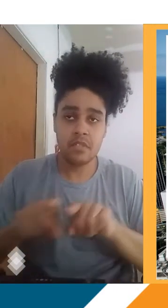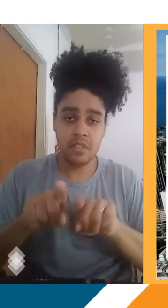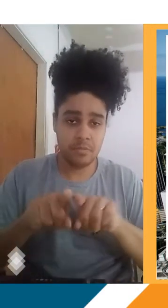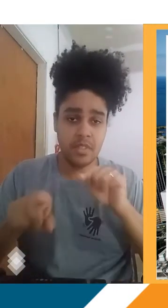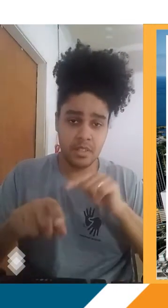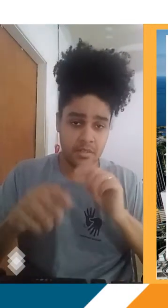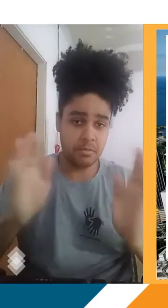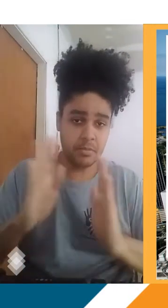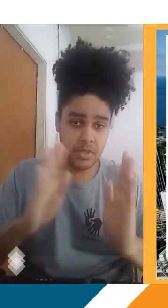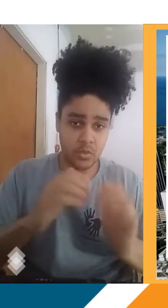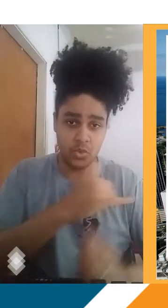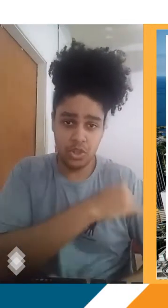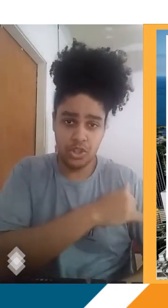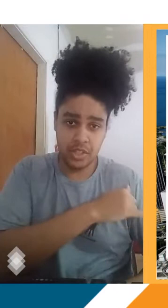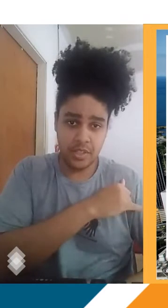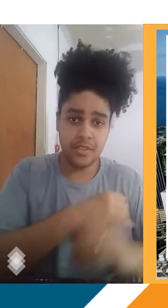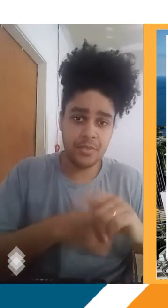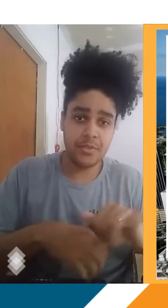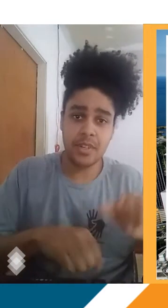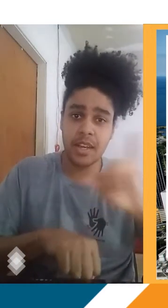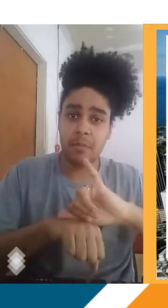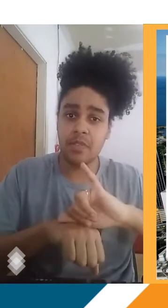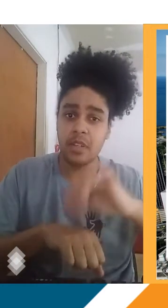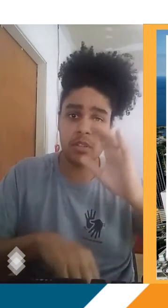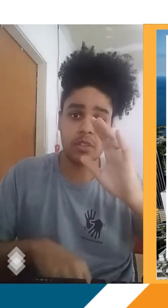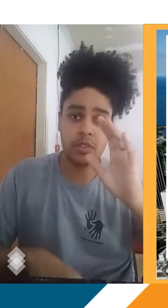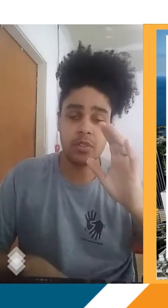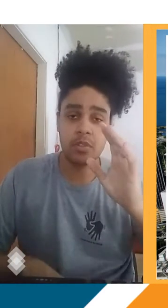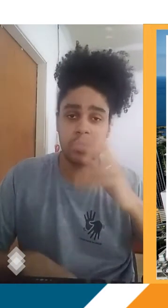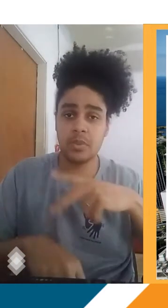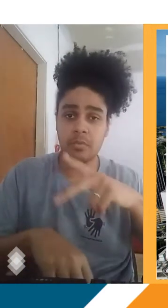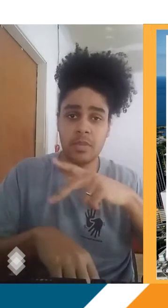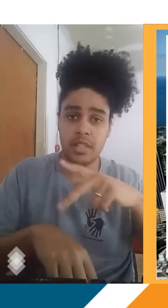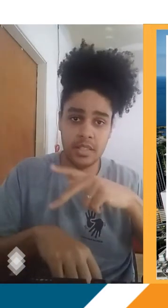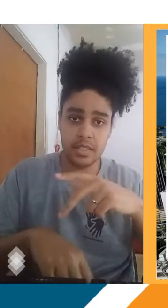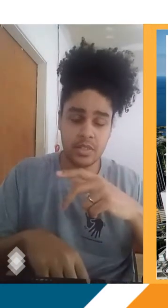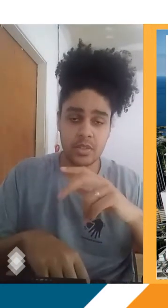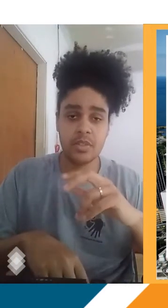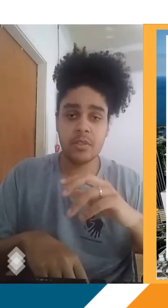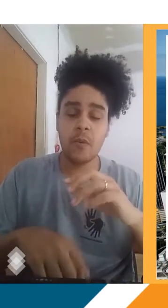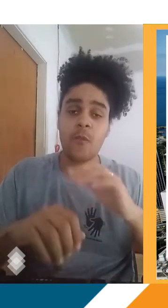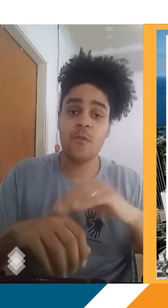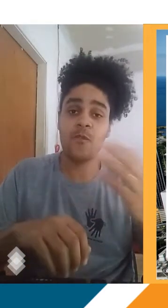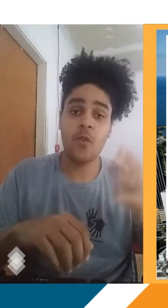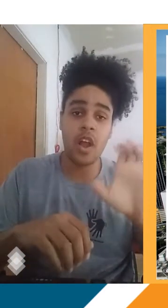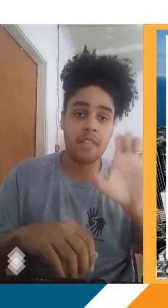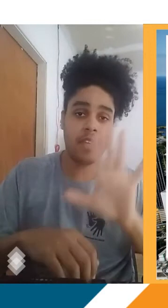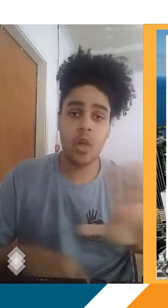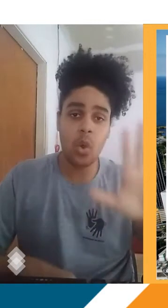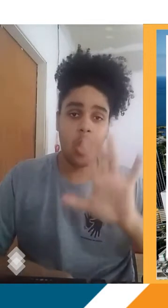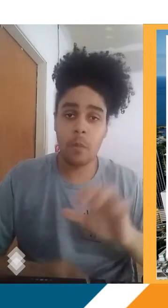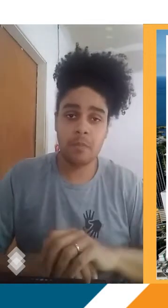1822. Inclusive, nesse período, o Rio de Janeiro foi capital de um país europeu fora da Europa. Logo